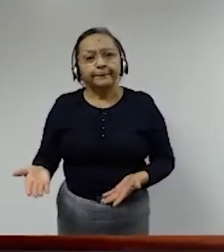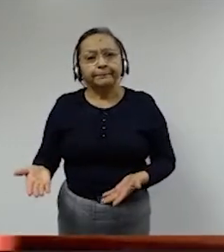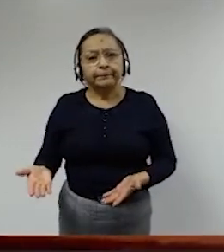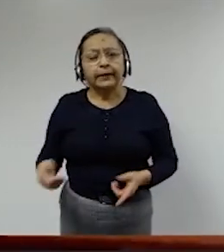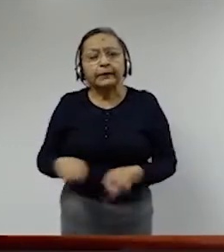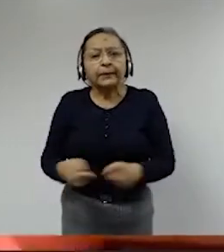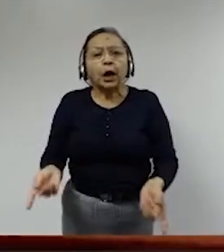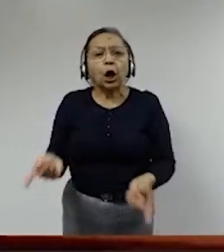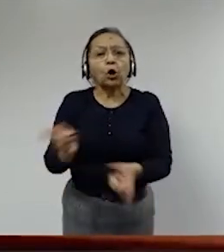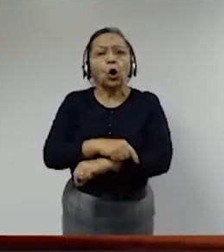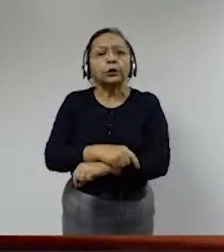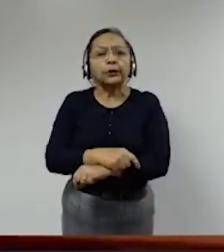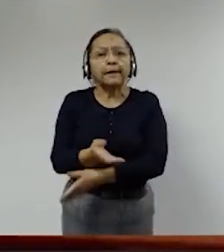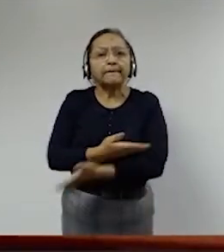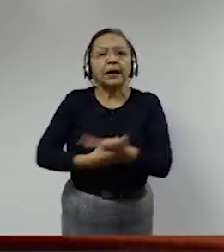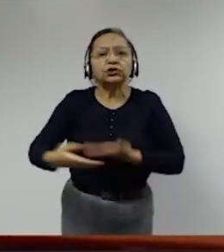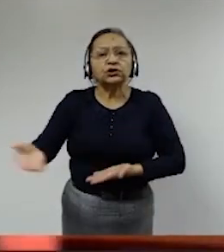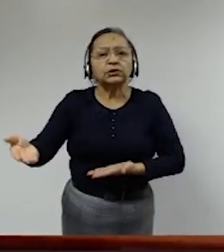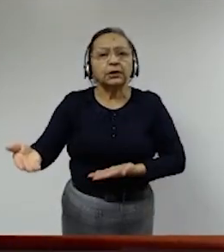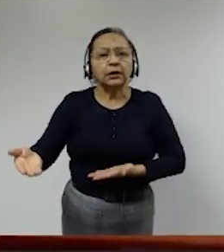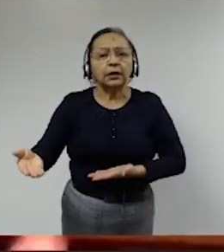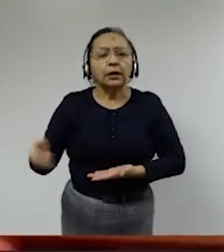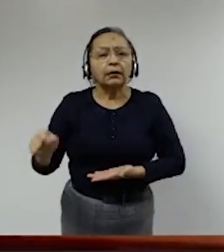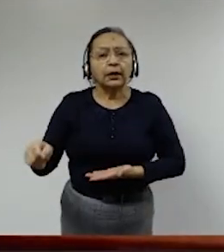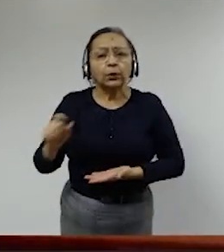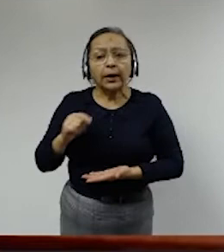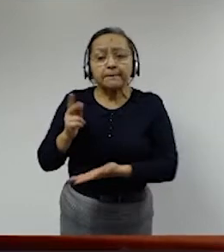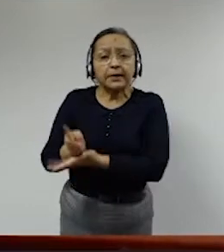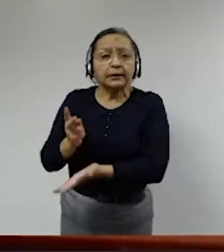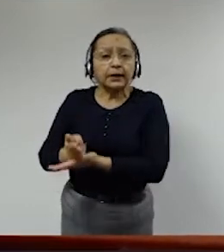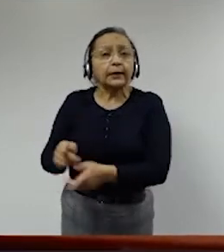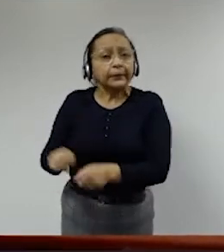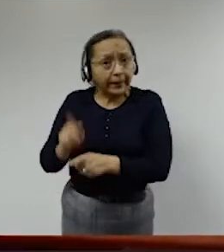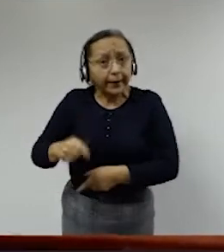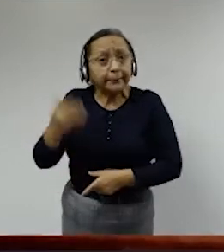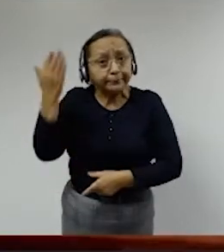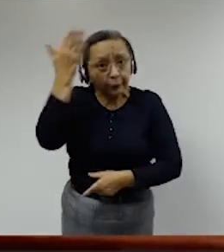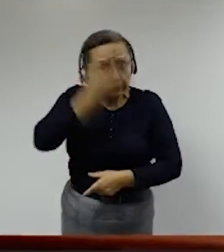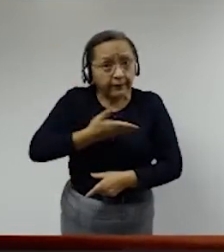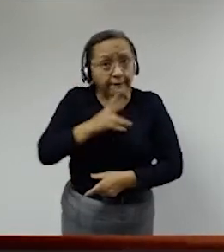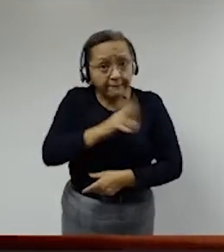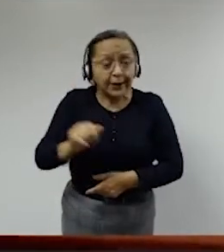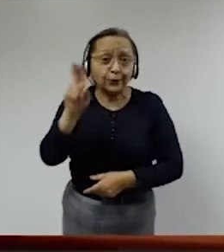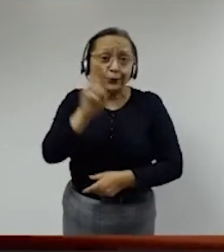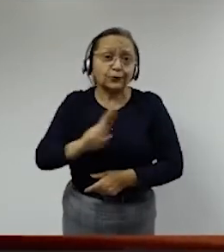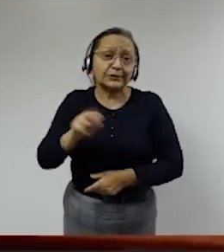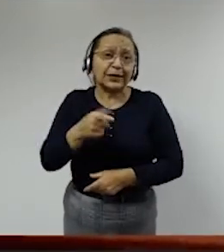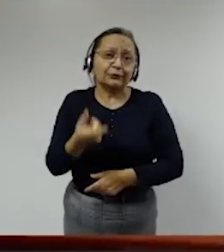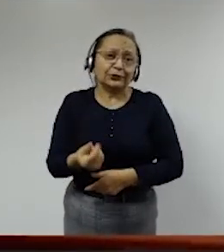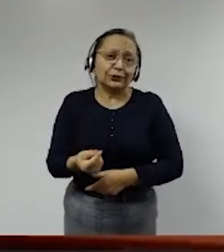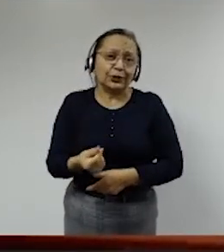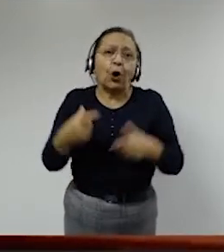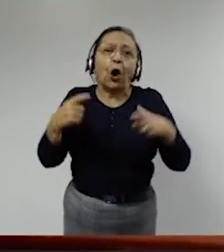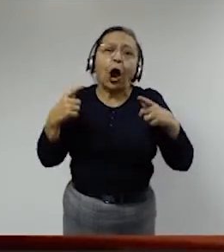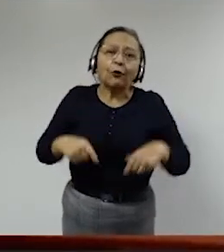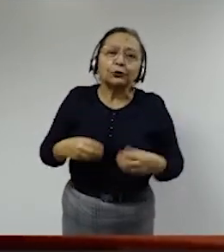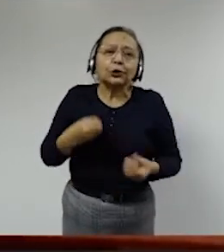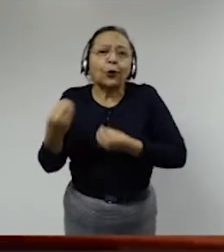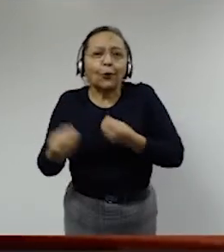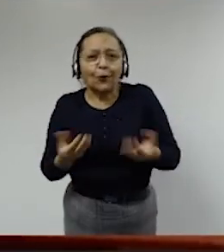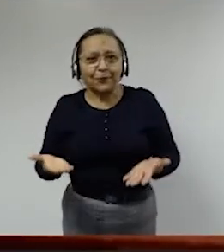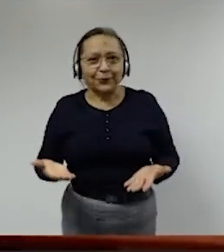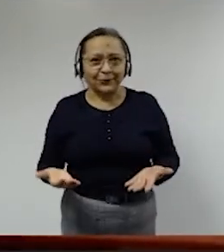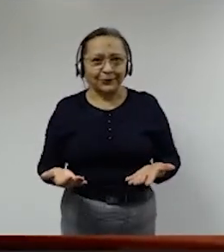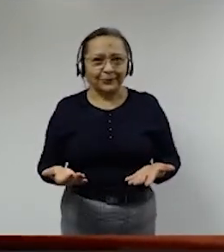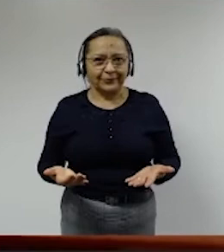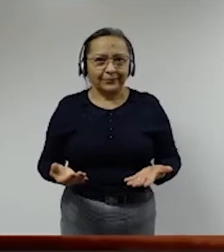a contrapartida não é só manter aquele negócio, a contrapartida é provar que, né, houve uma utilização, né, com a entrega de